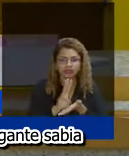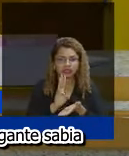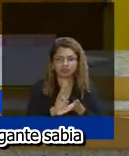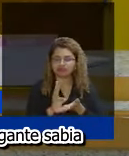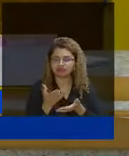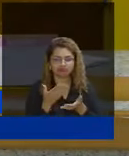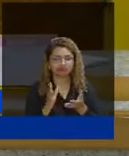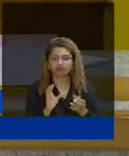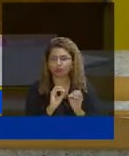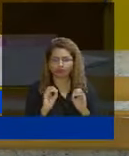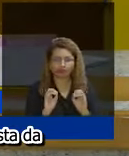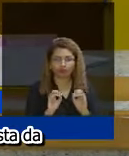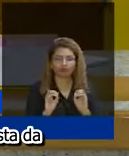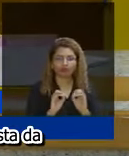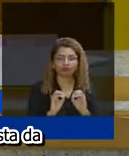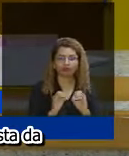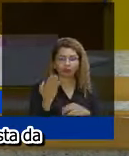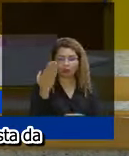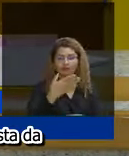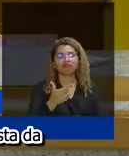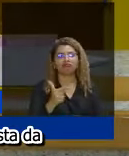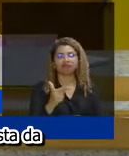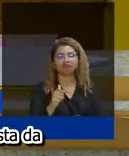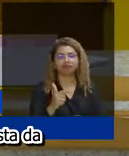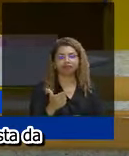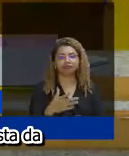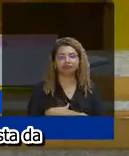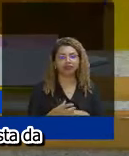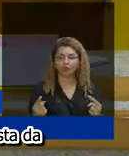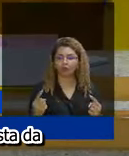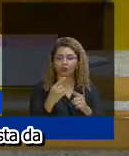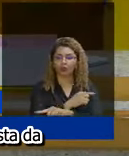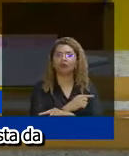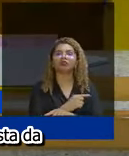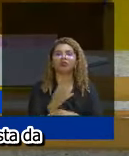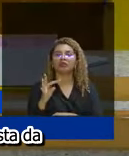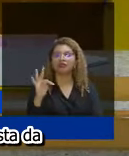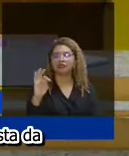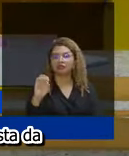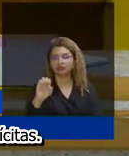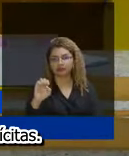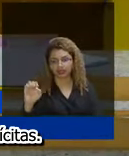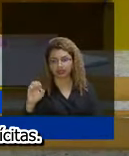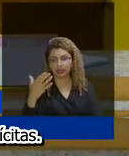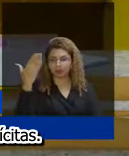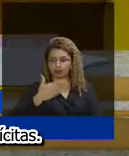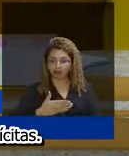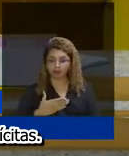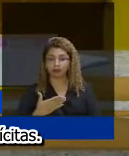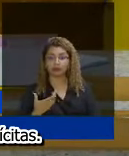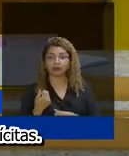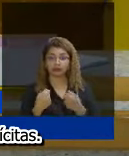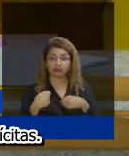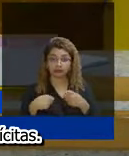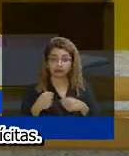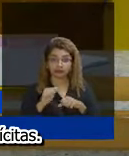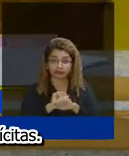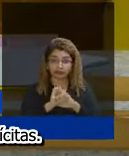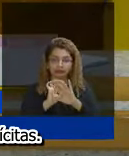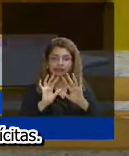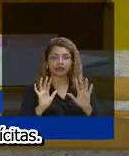embargante sabia, contrariando posição do TSE que exige prova robusta da inequívoca ciência do candidato